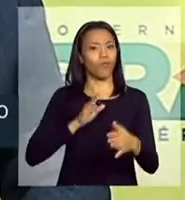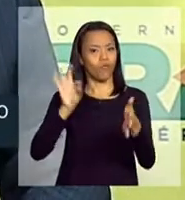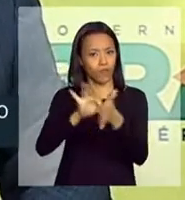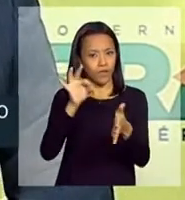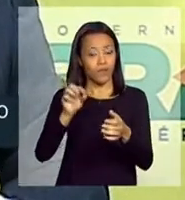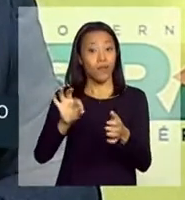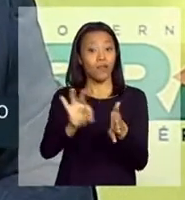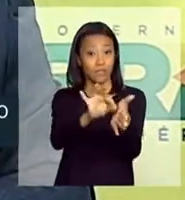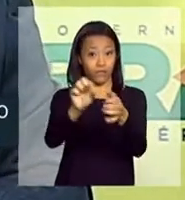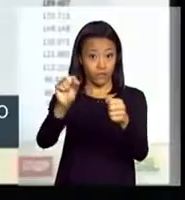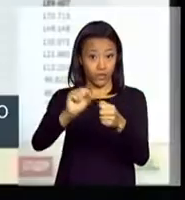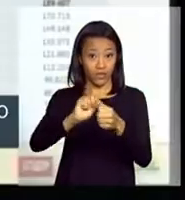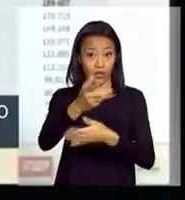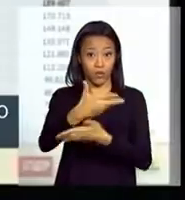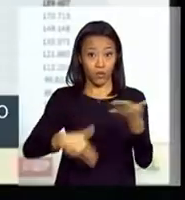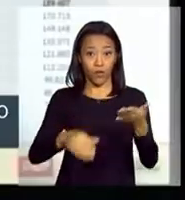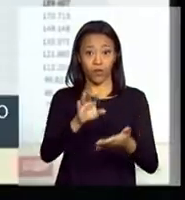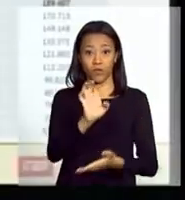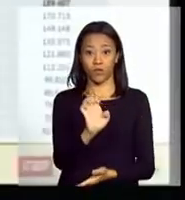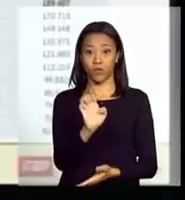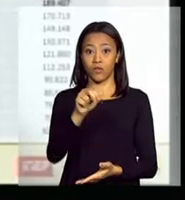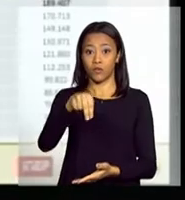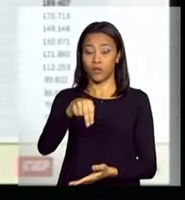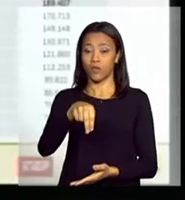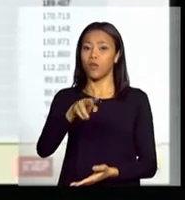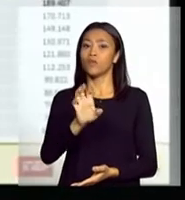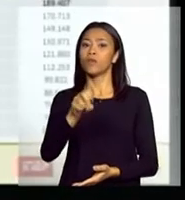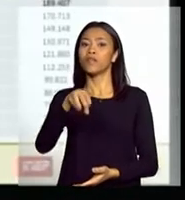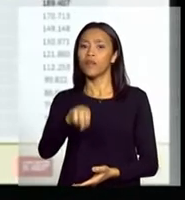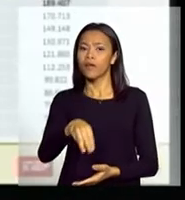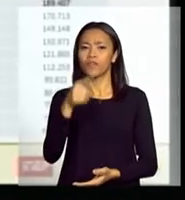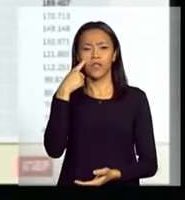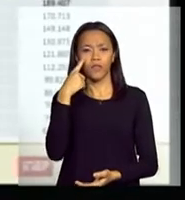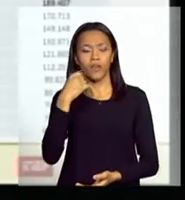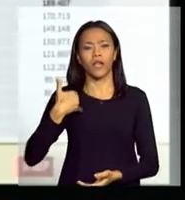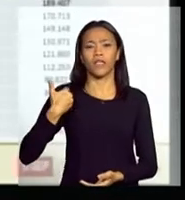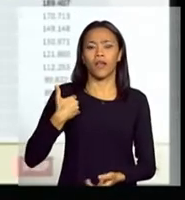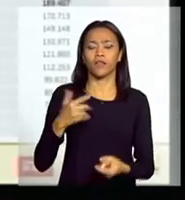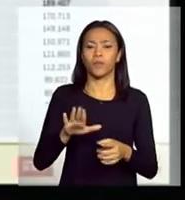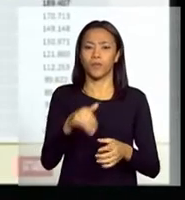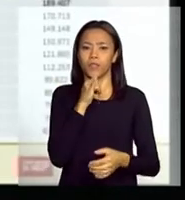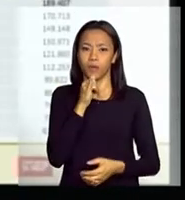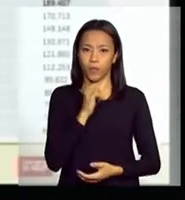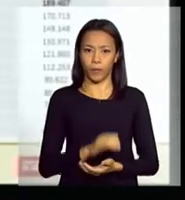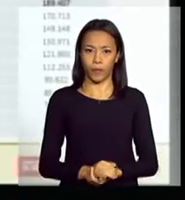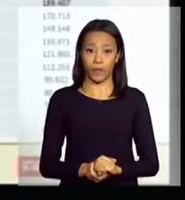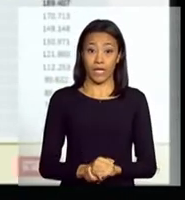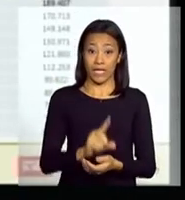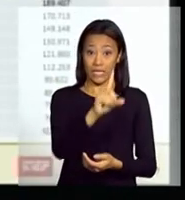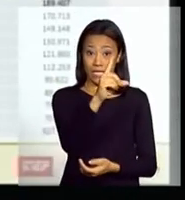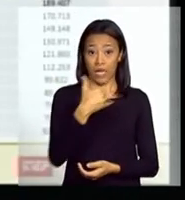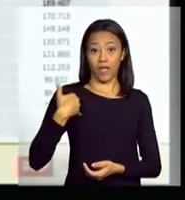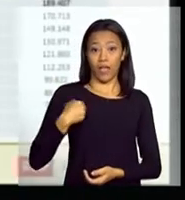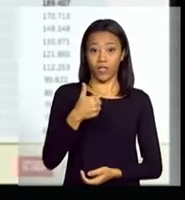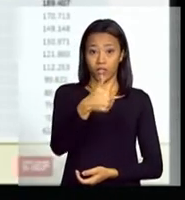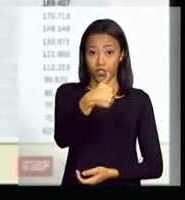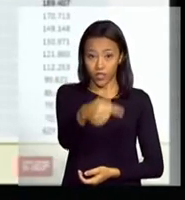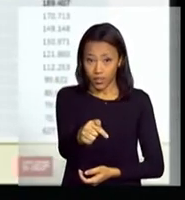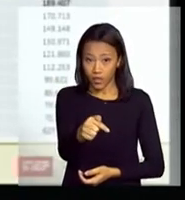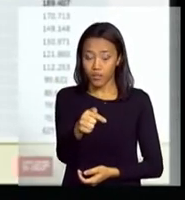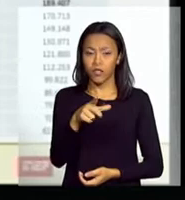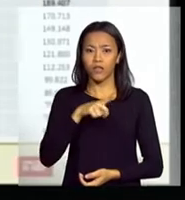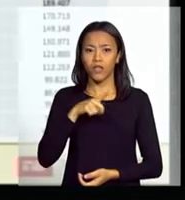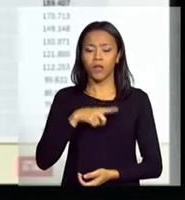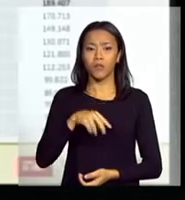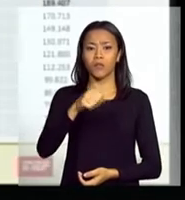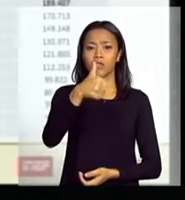exatamente o que a gente espera o Tonho vocês tem a faixa etária e quantos Estudantes têm Pois é 17 anos nós